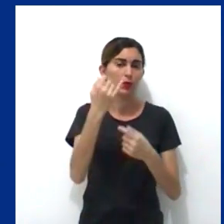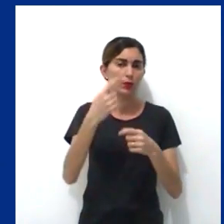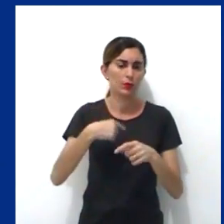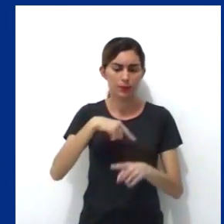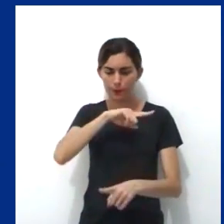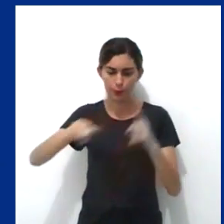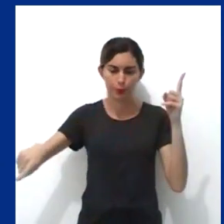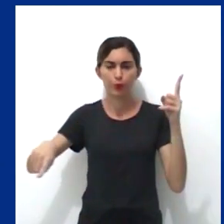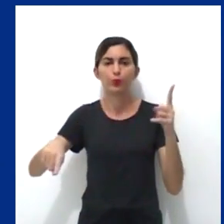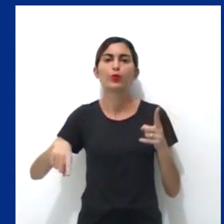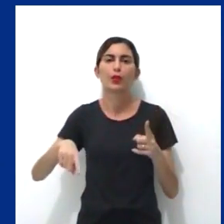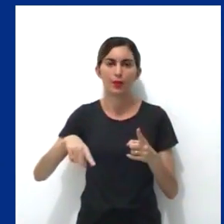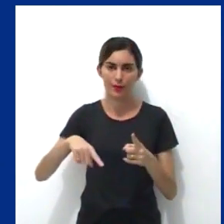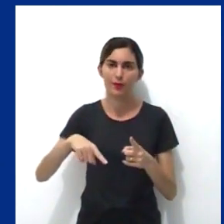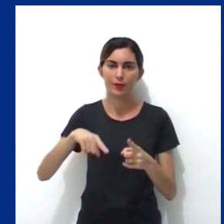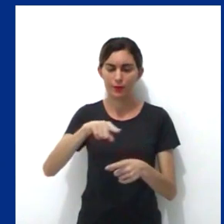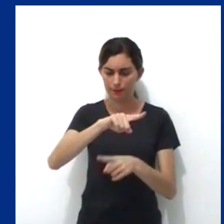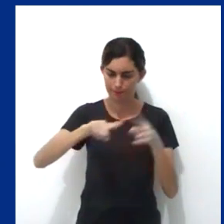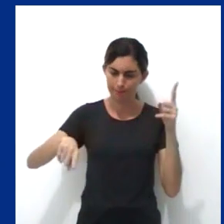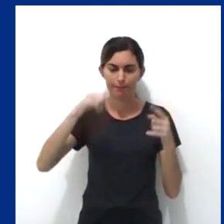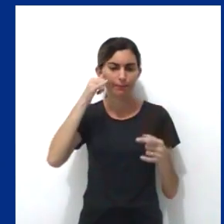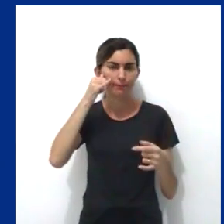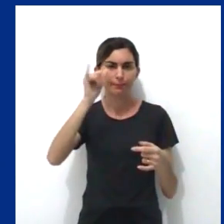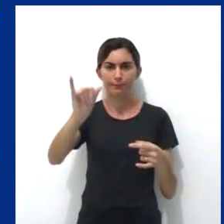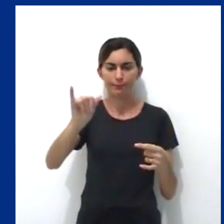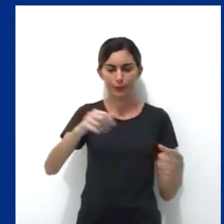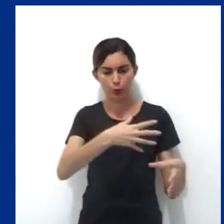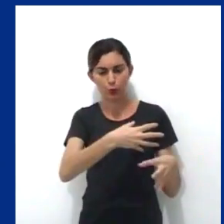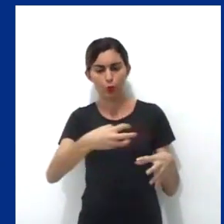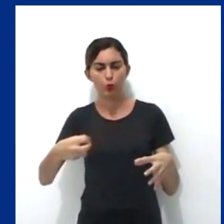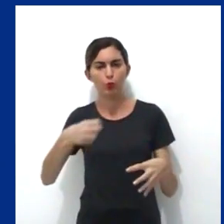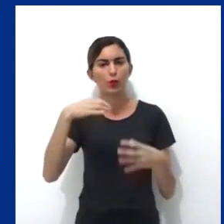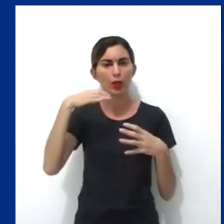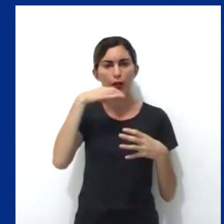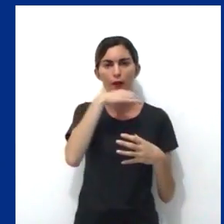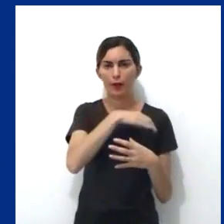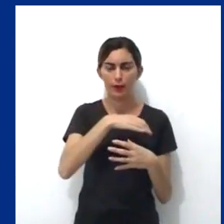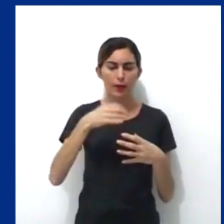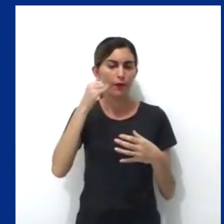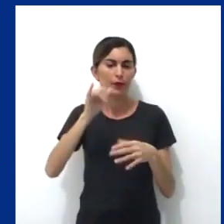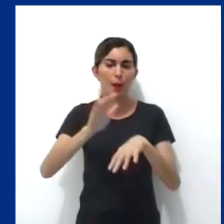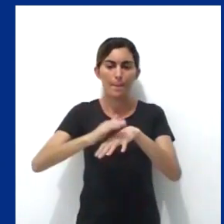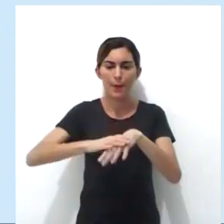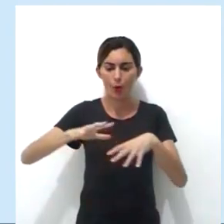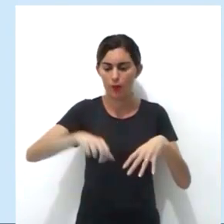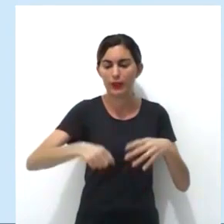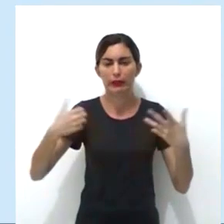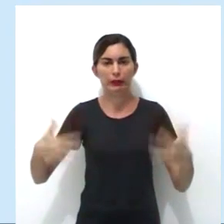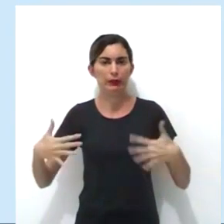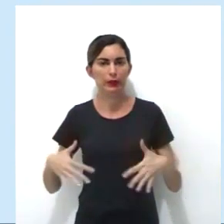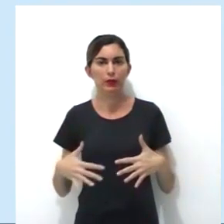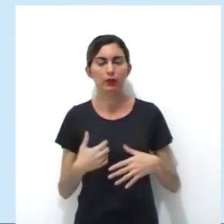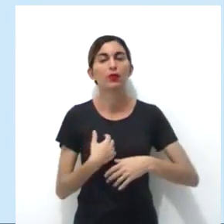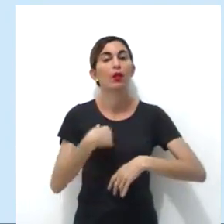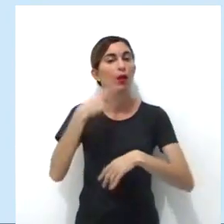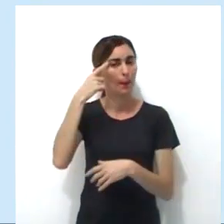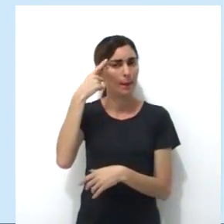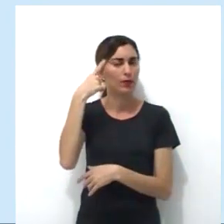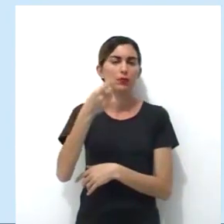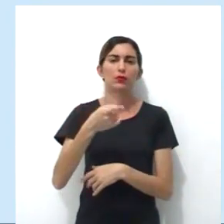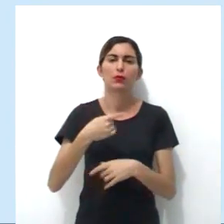está muito aquecido. Esse calor, se a gente continuar colocando lá na chama, ele vai subindo pelo metal. E o plástico